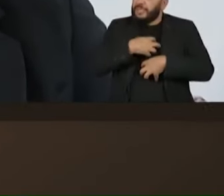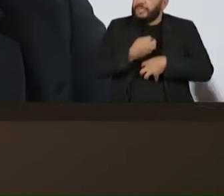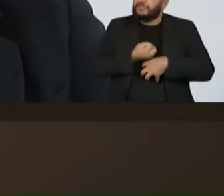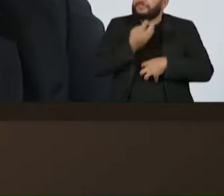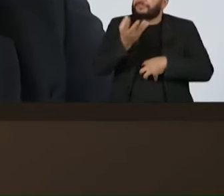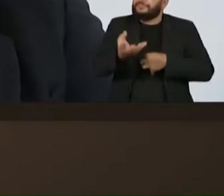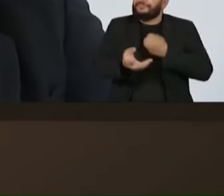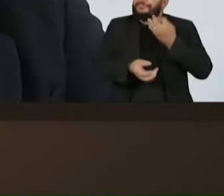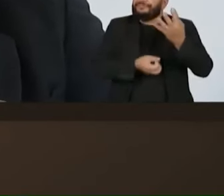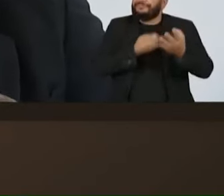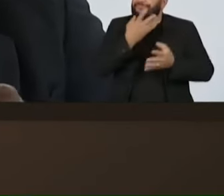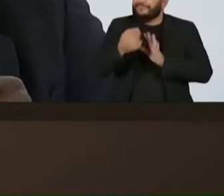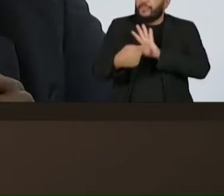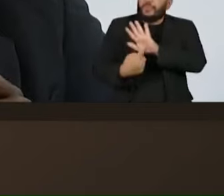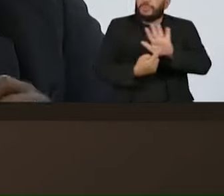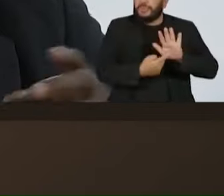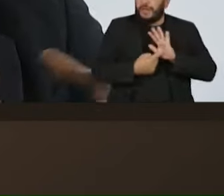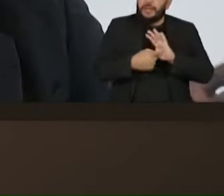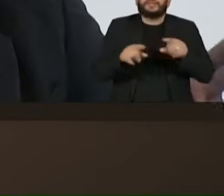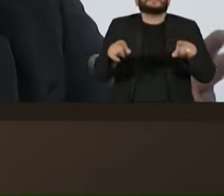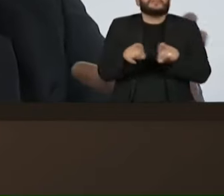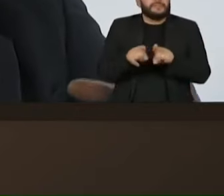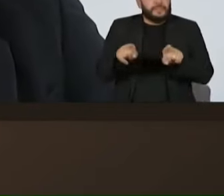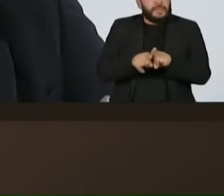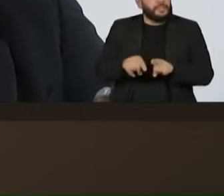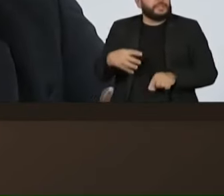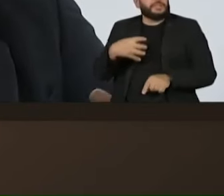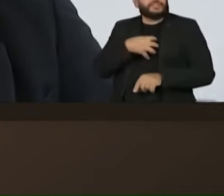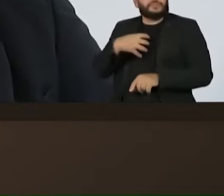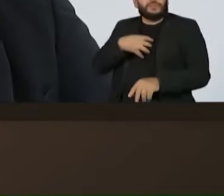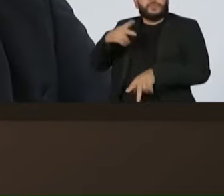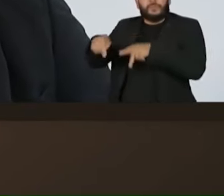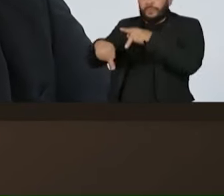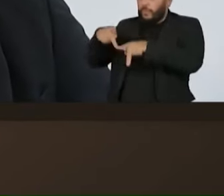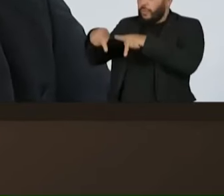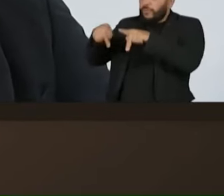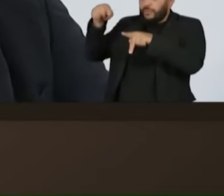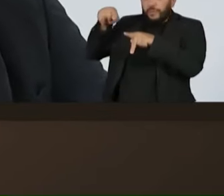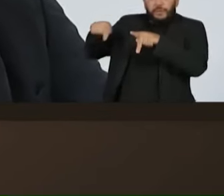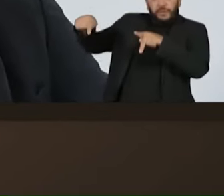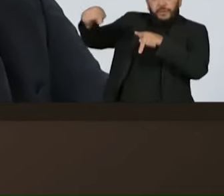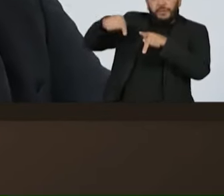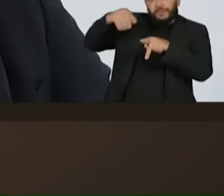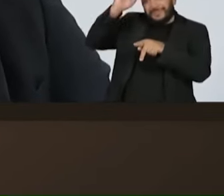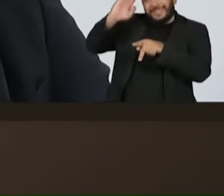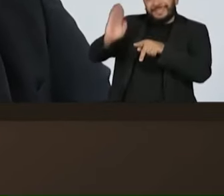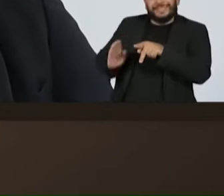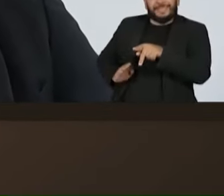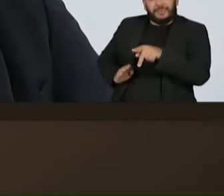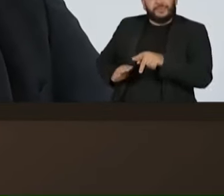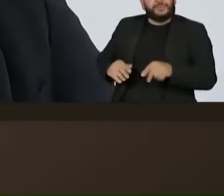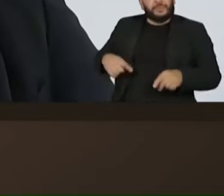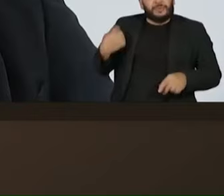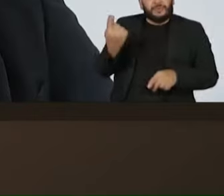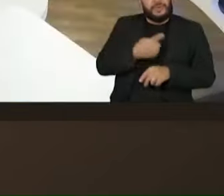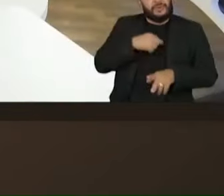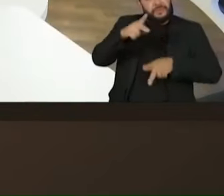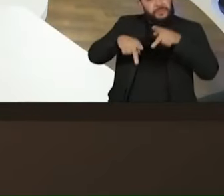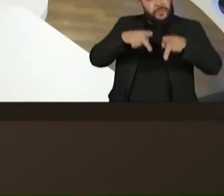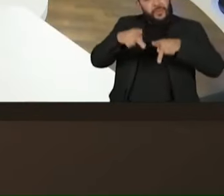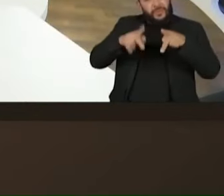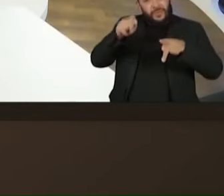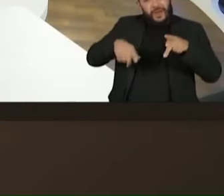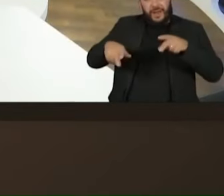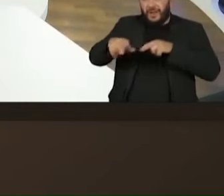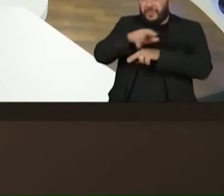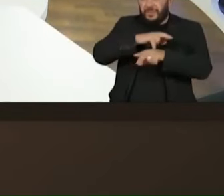povo brasileiro, a expressão do povo brasileiro. A gente é muito plural, né? A gente tem, na